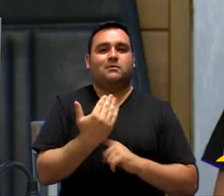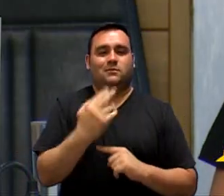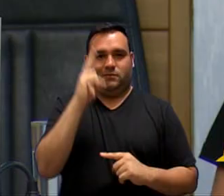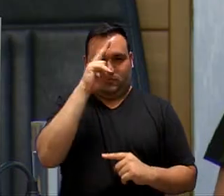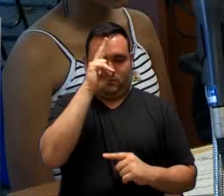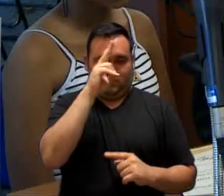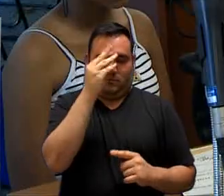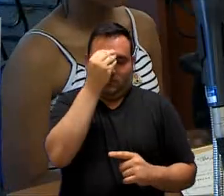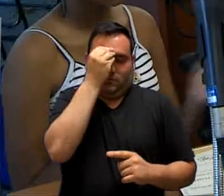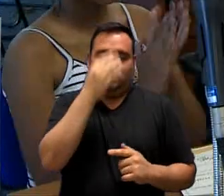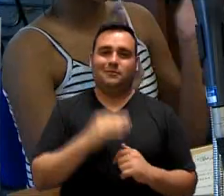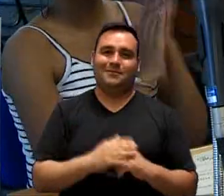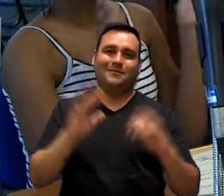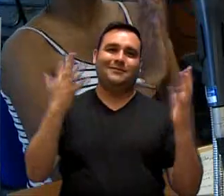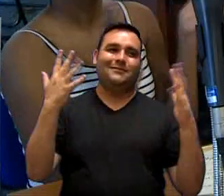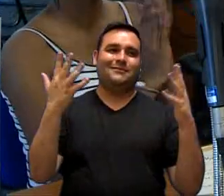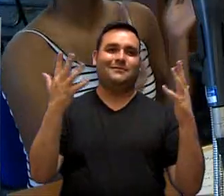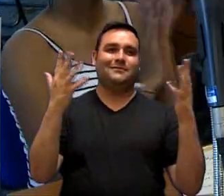história.